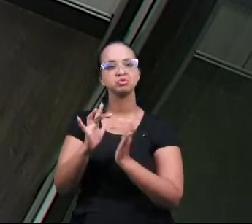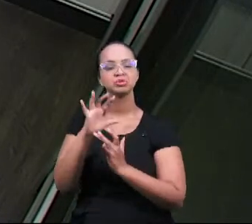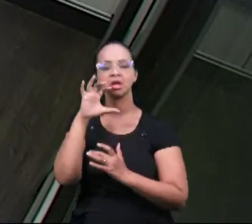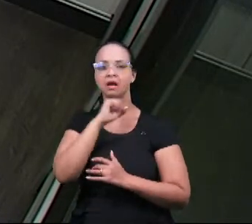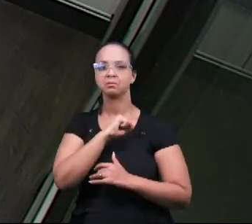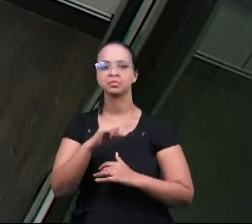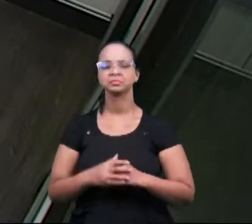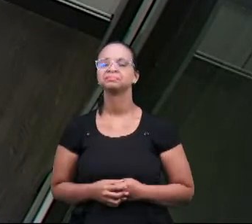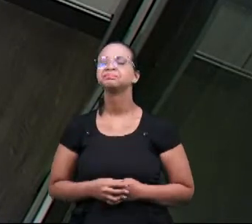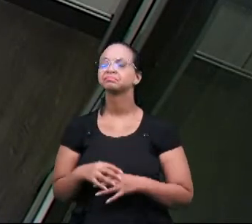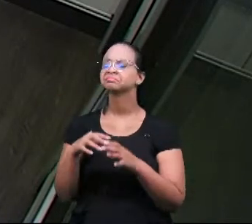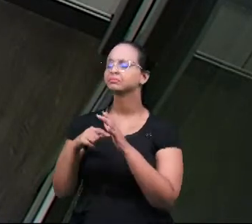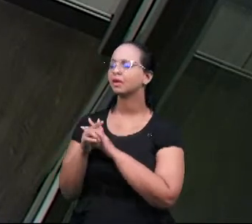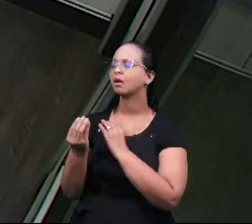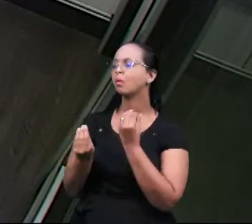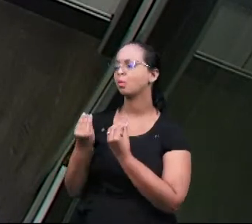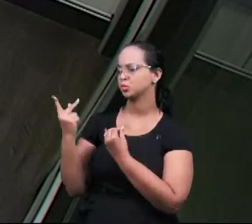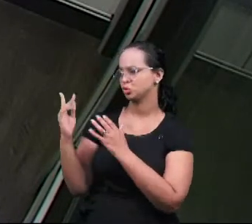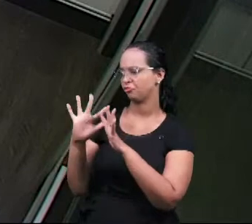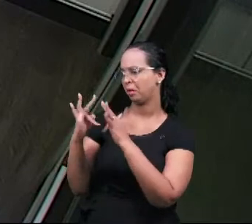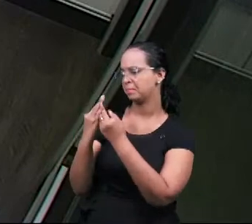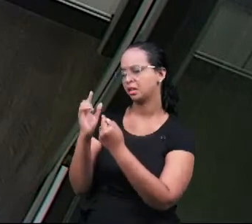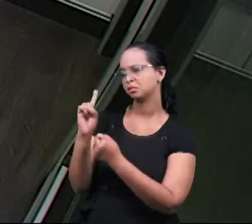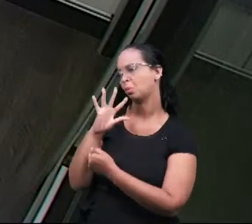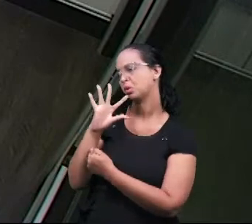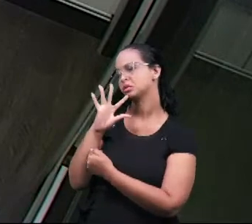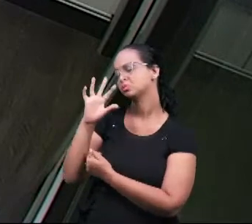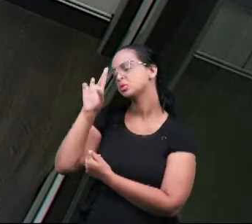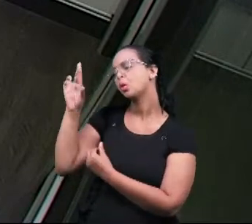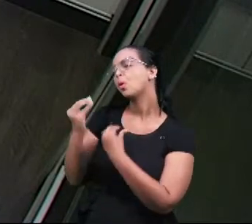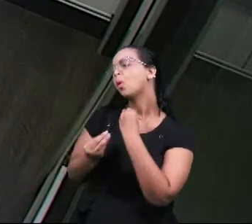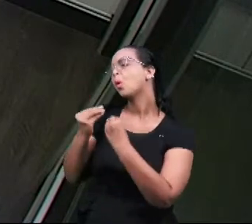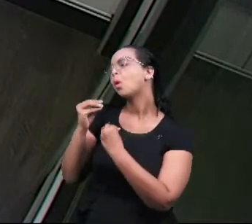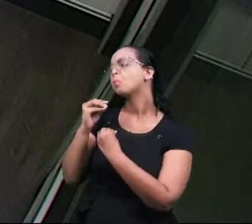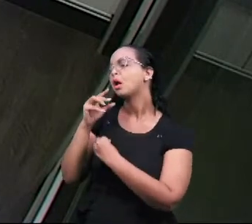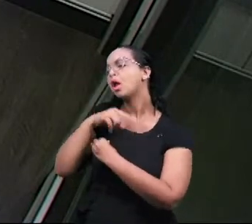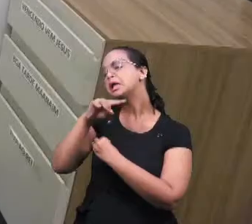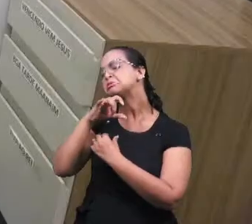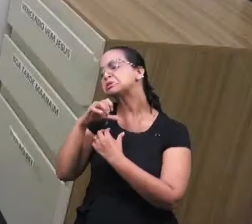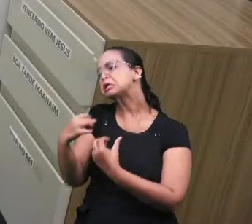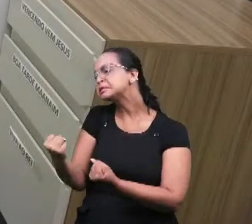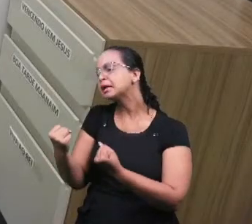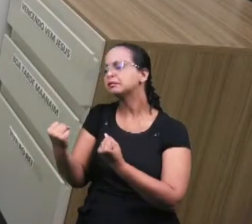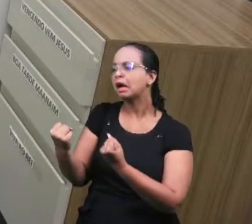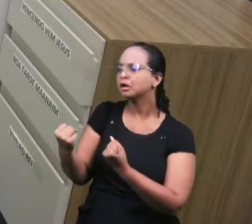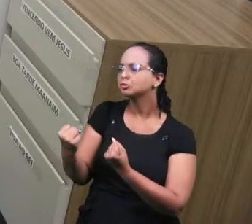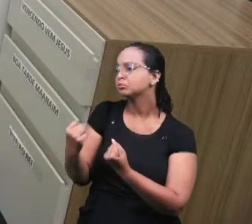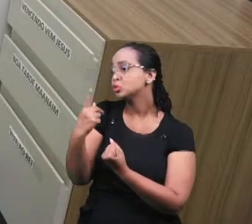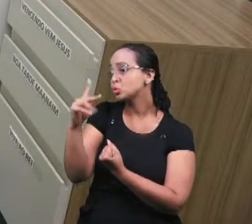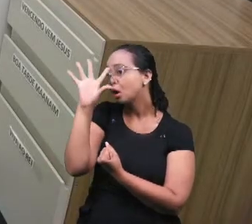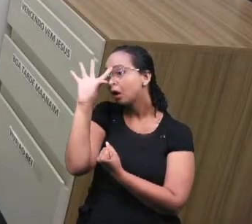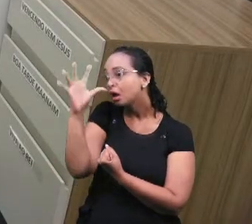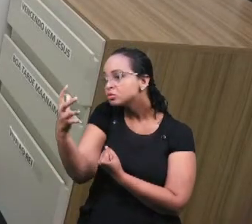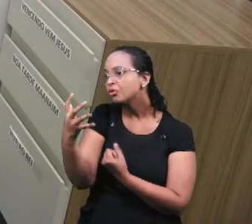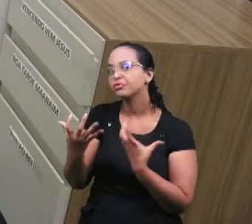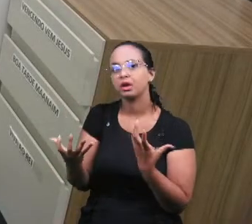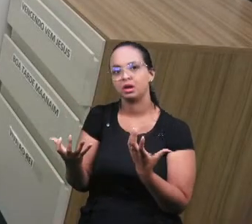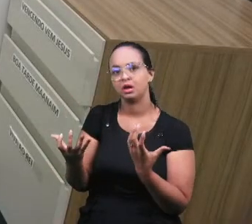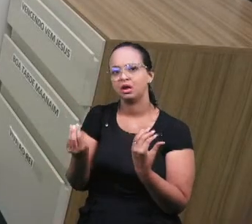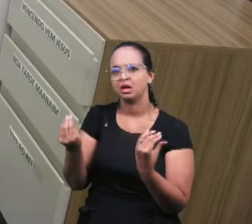sua família, a família que não conhecia o Senhor? Como é que eles receberam essa sua reação, essa